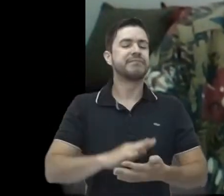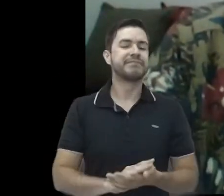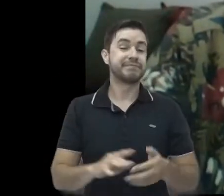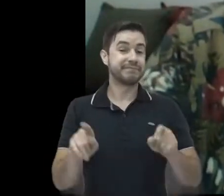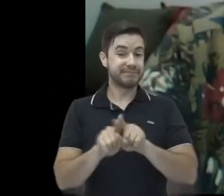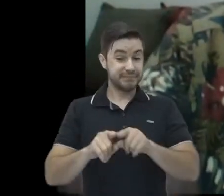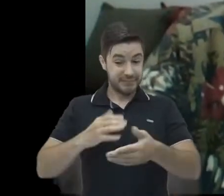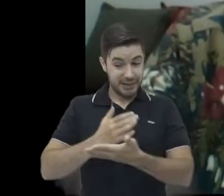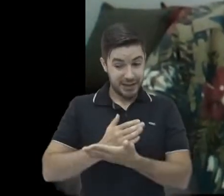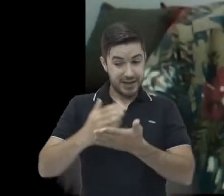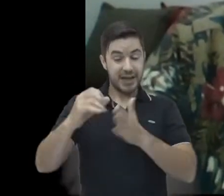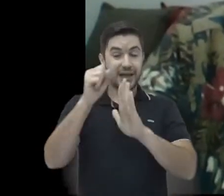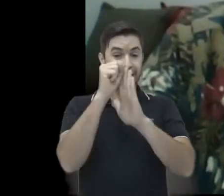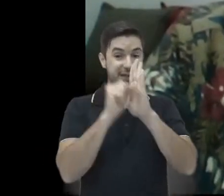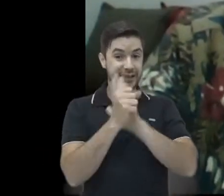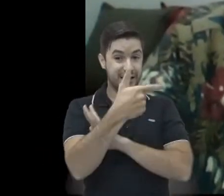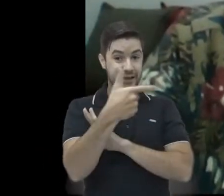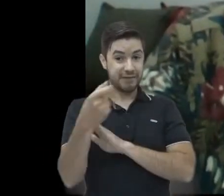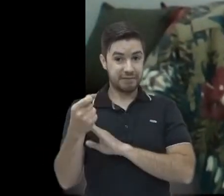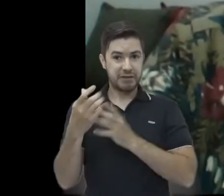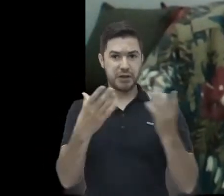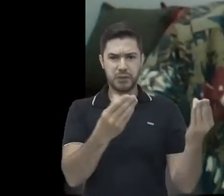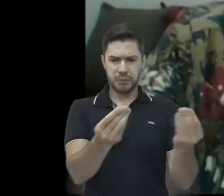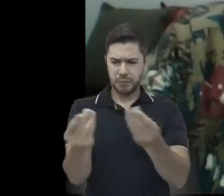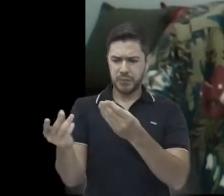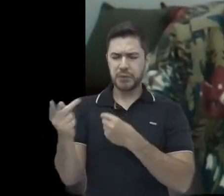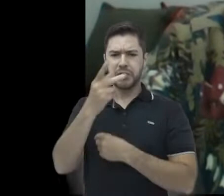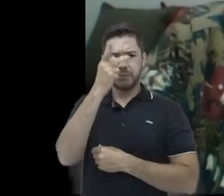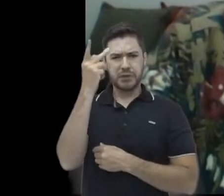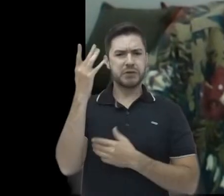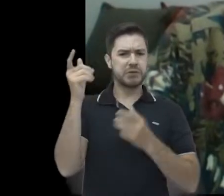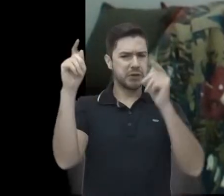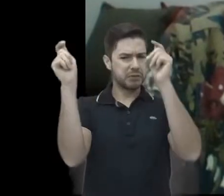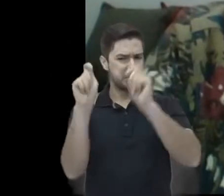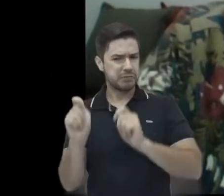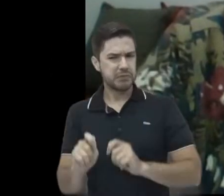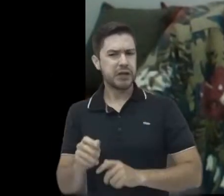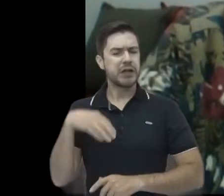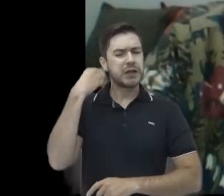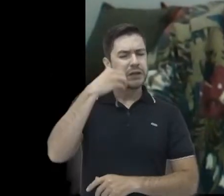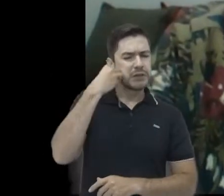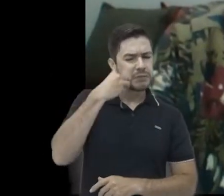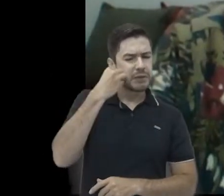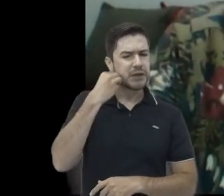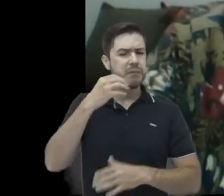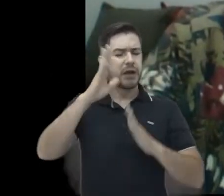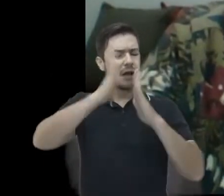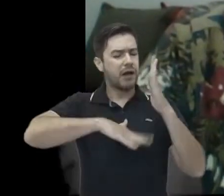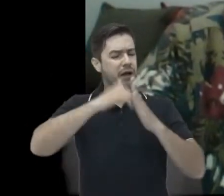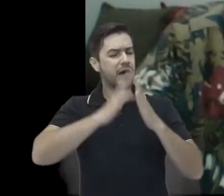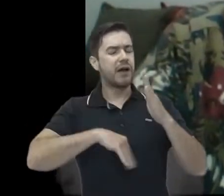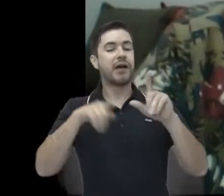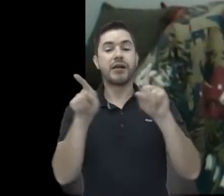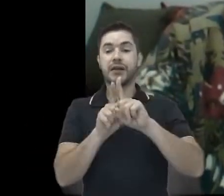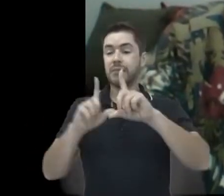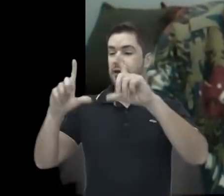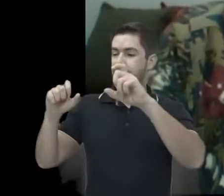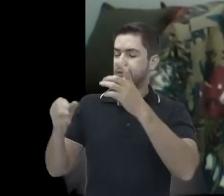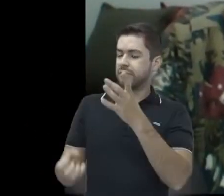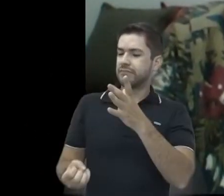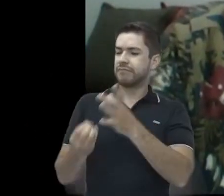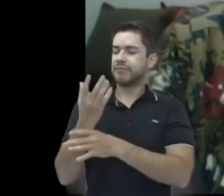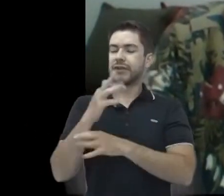longo do século XX, vários artistas experimentam com a pintura e a fotografia, criando colagens e